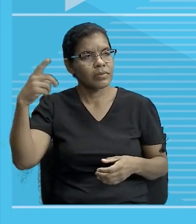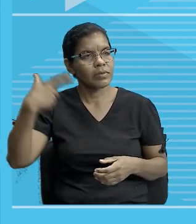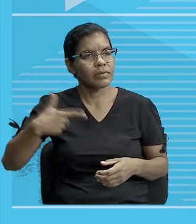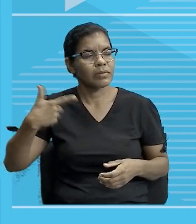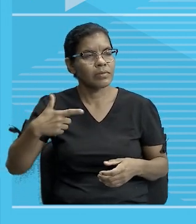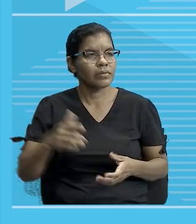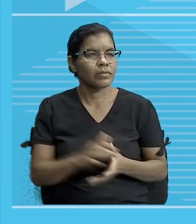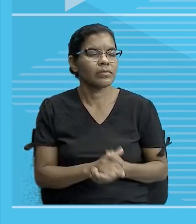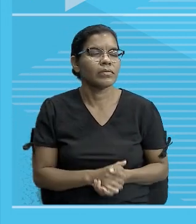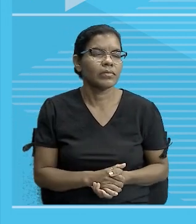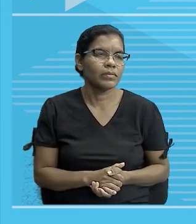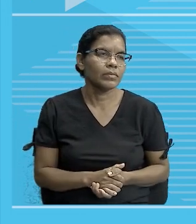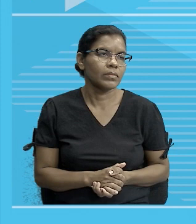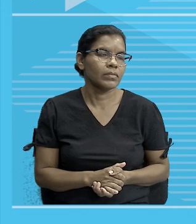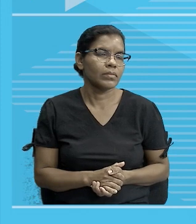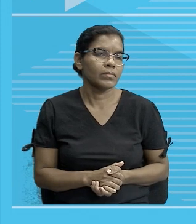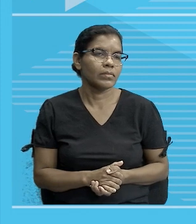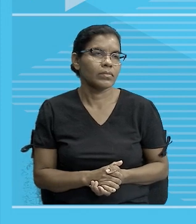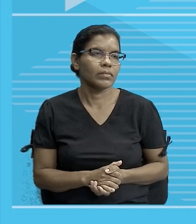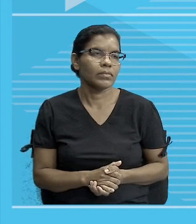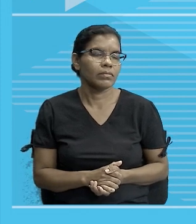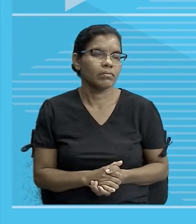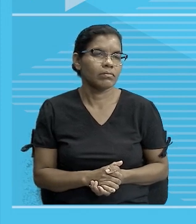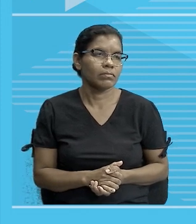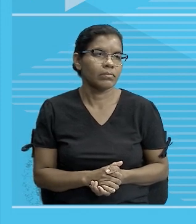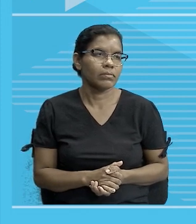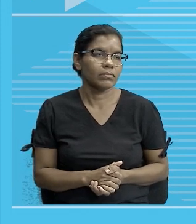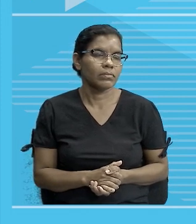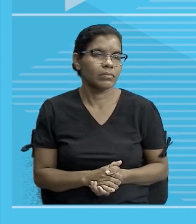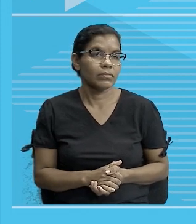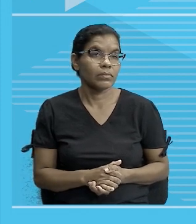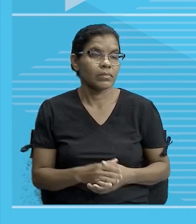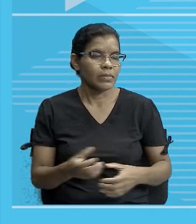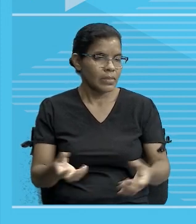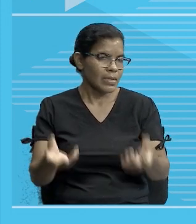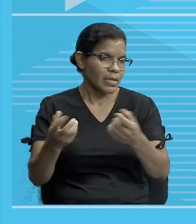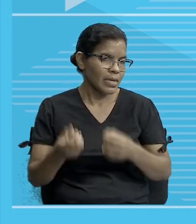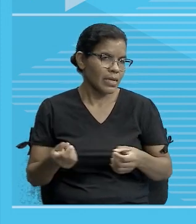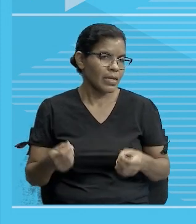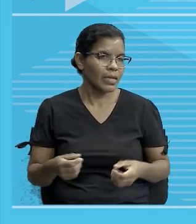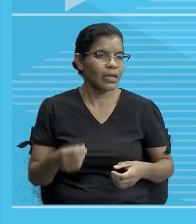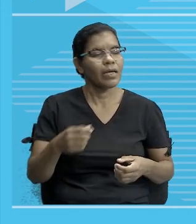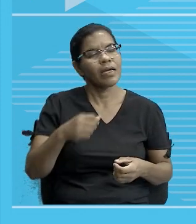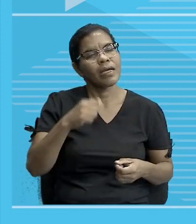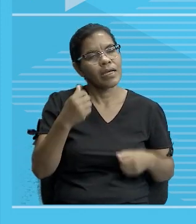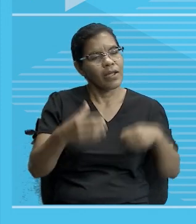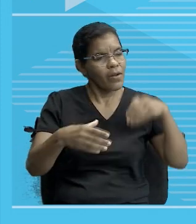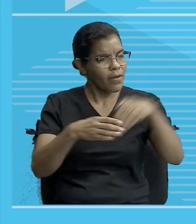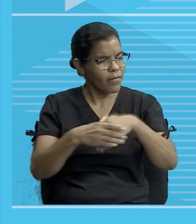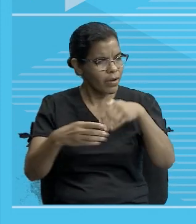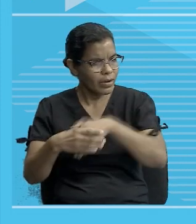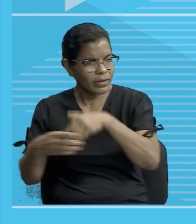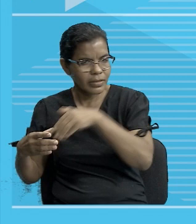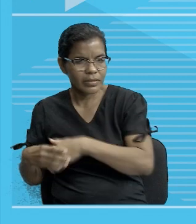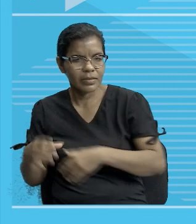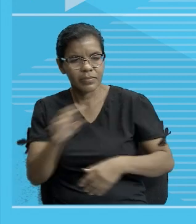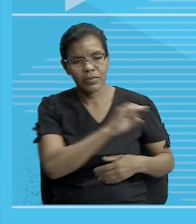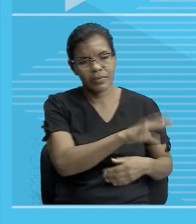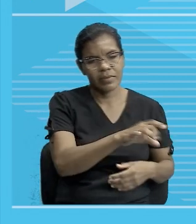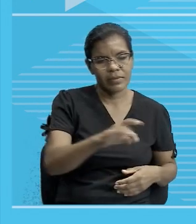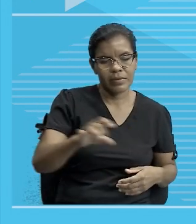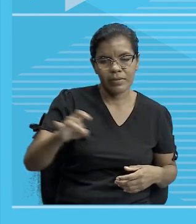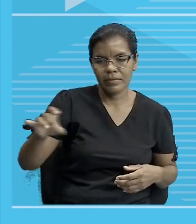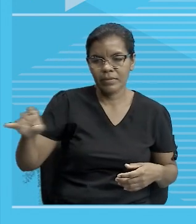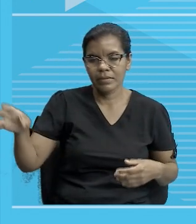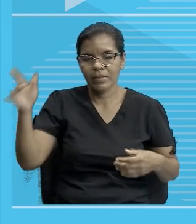não quer pagar imposto. E fica 2-1. Nós que a votação é por cabeça, por indivíduo. Ixi,